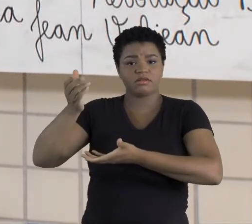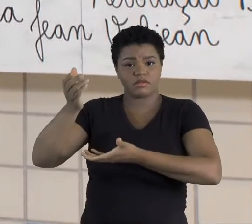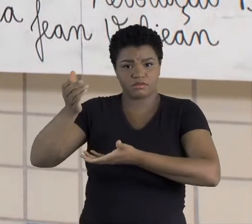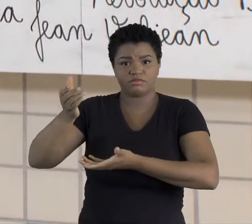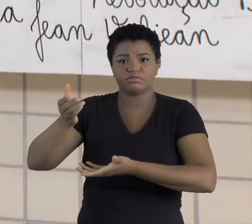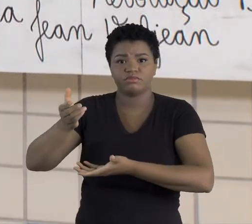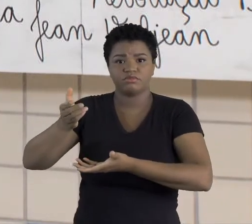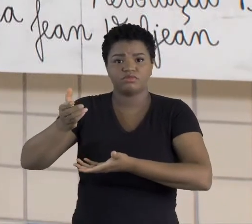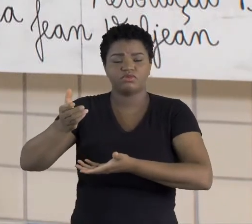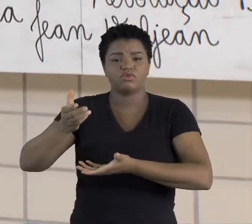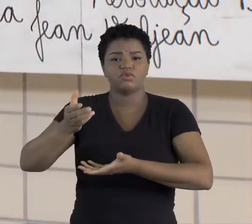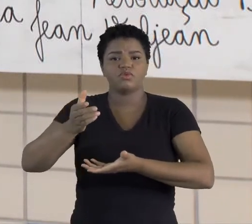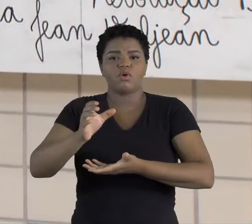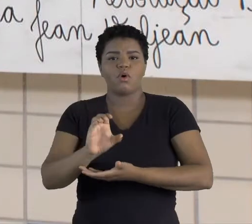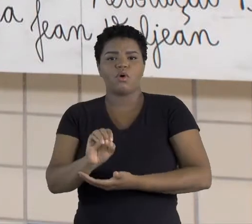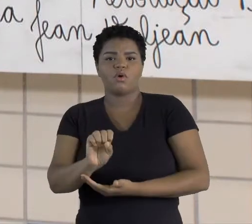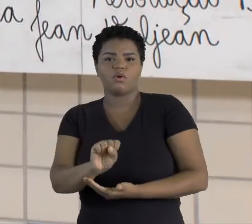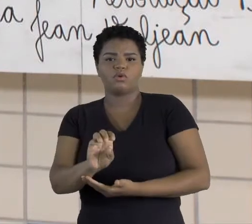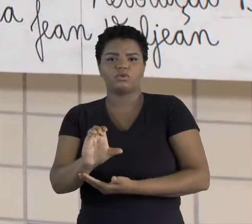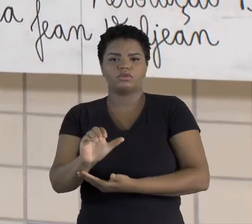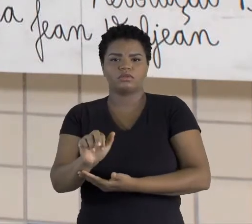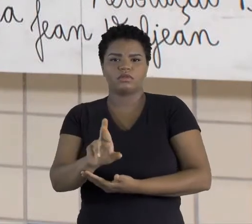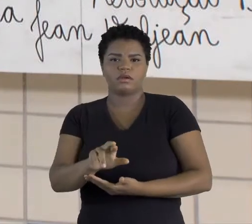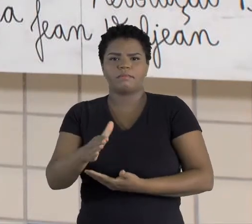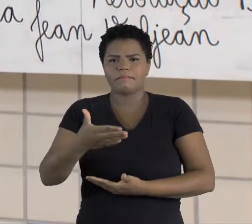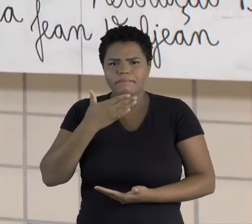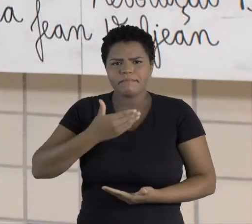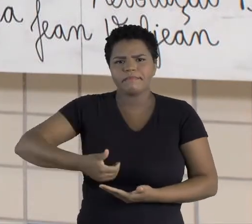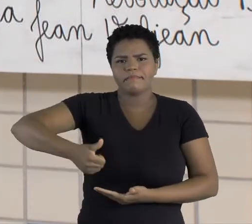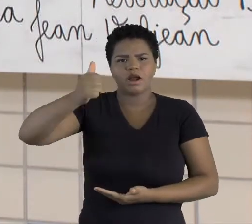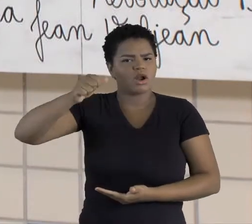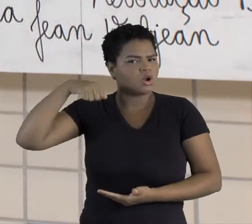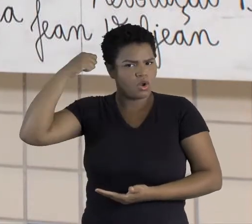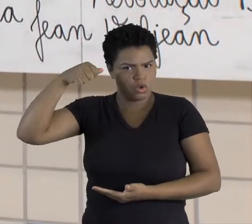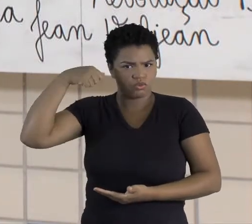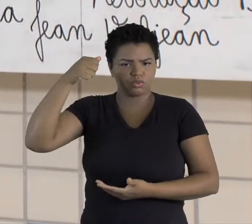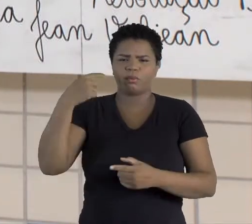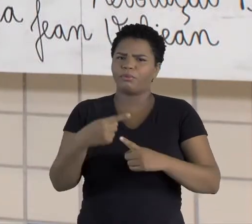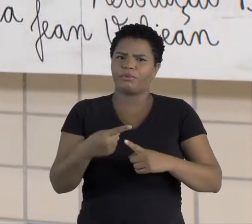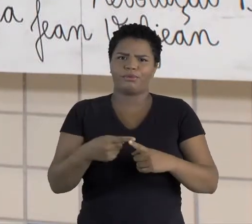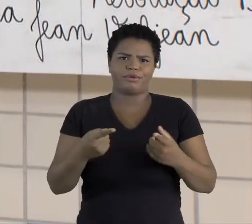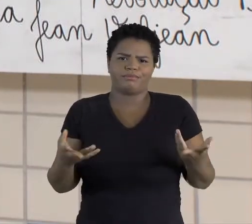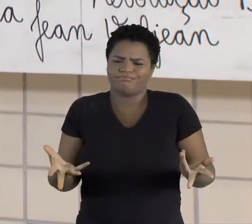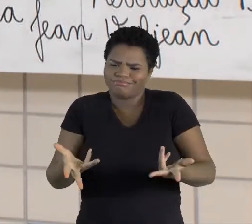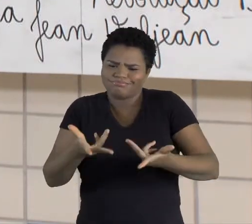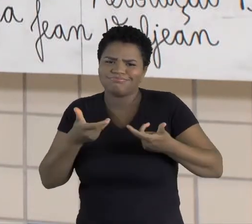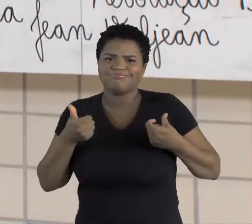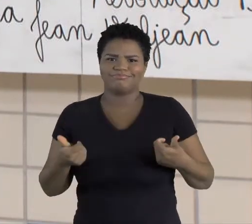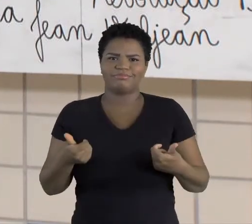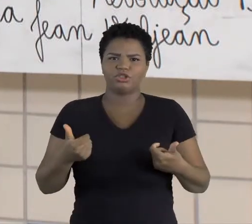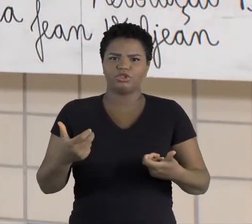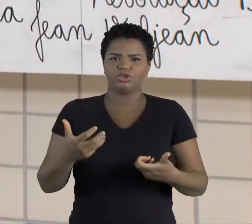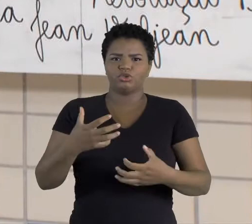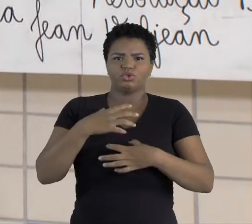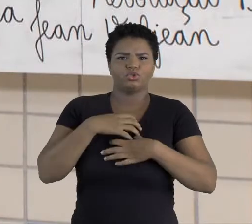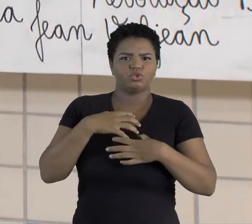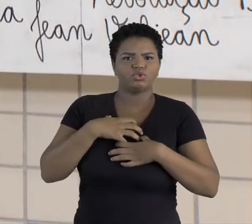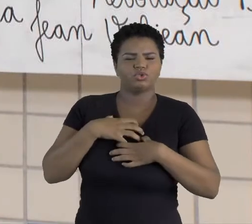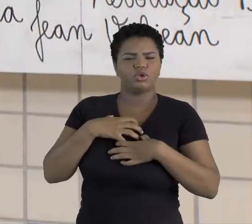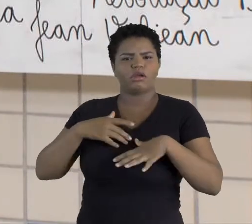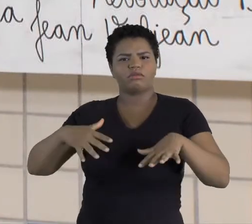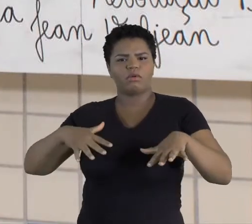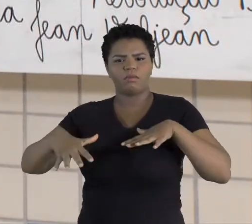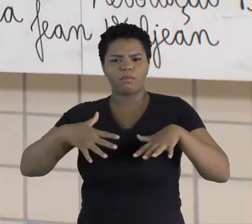o Oscar como melhor ator nessa época, porque realmente é um espetáculo a maneira das ações dele